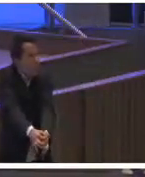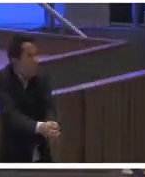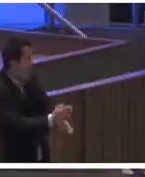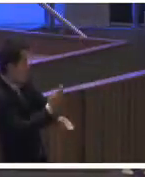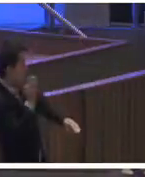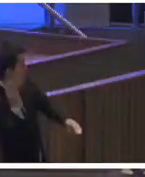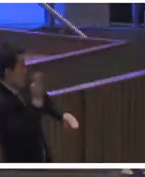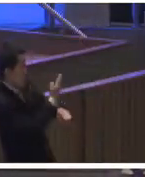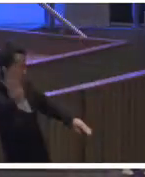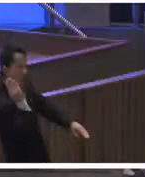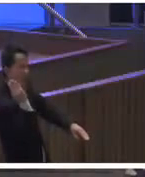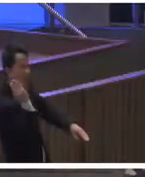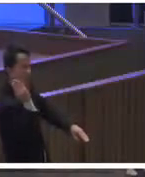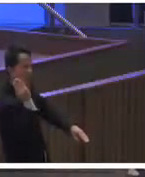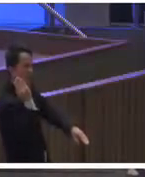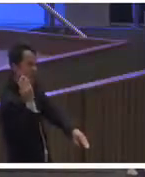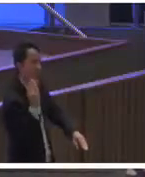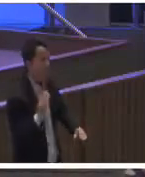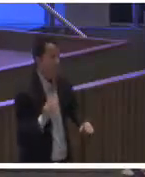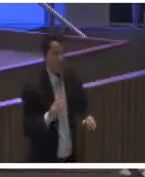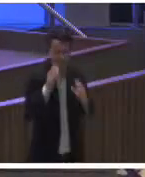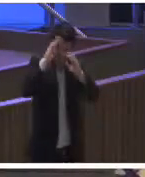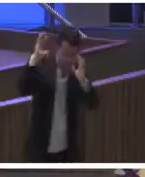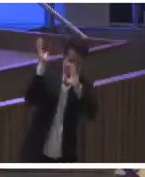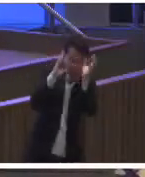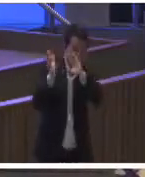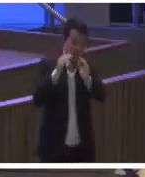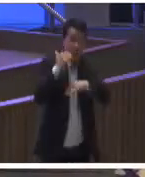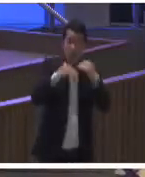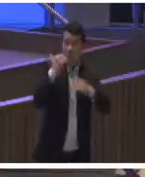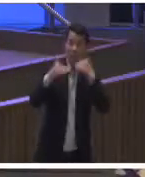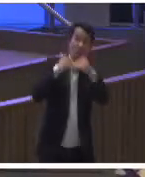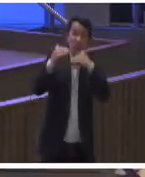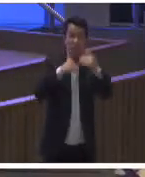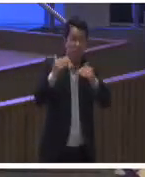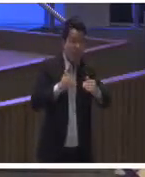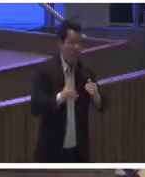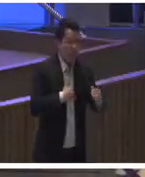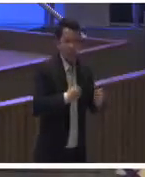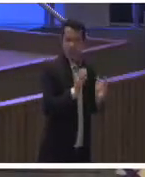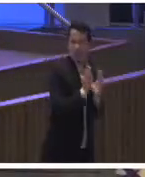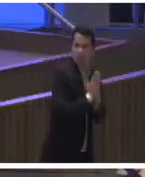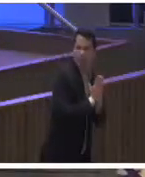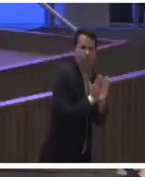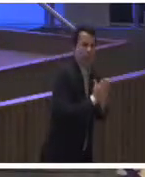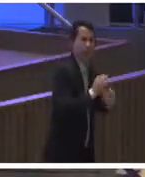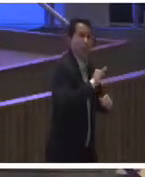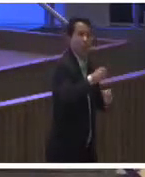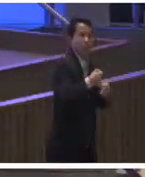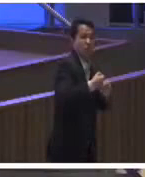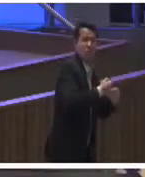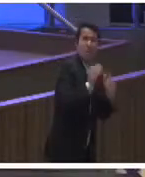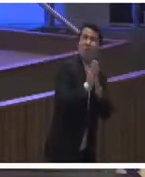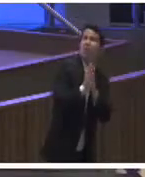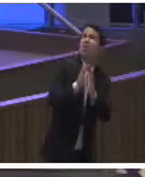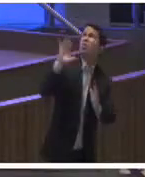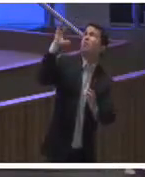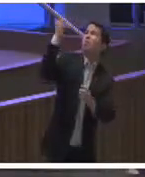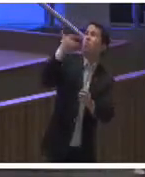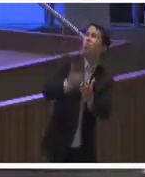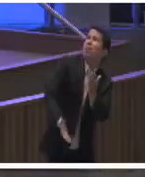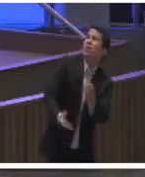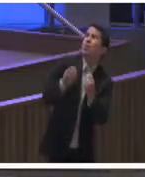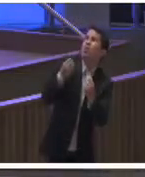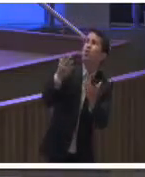Senhor: nós não estamos entendendo nada, por que nós estamos perdendo? Ele disse assim: porque vocês